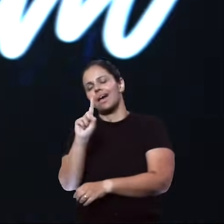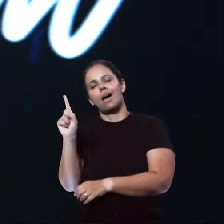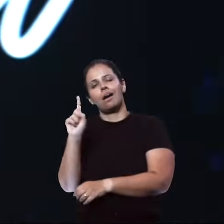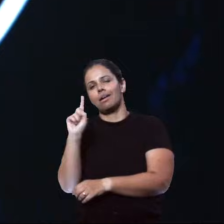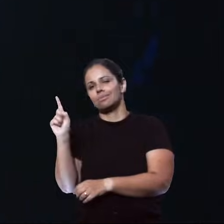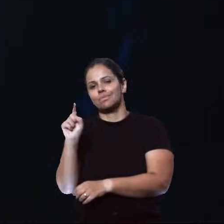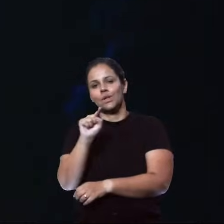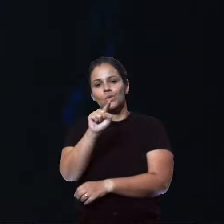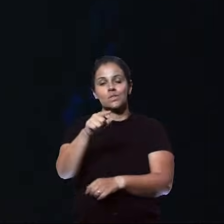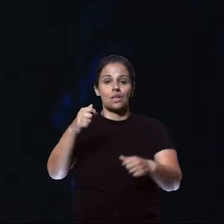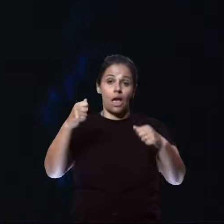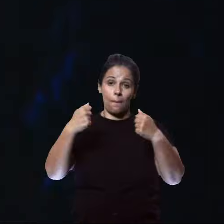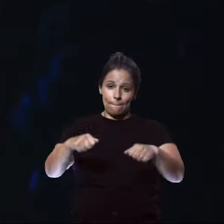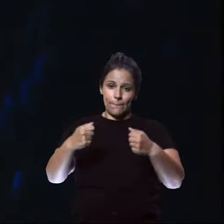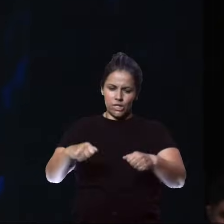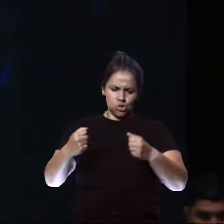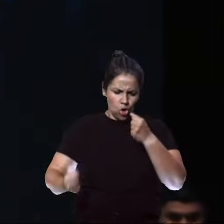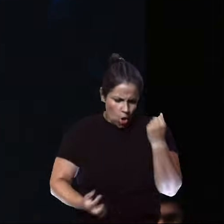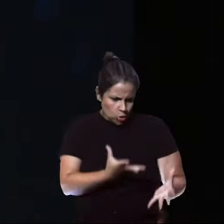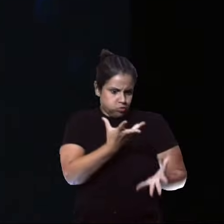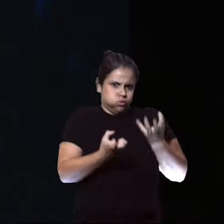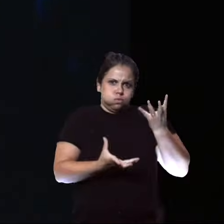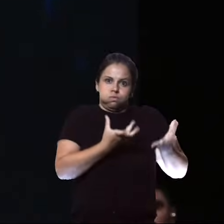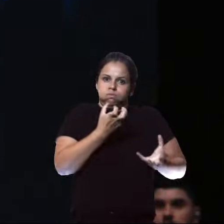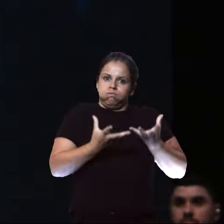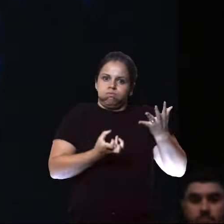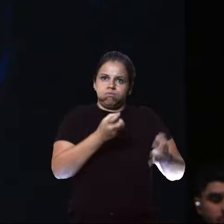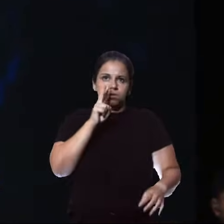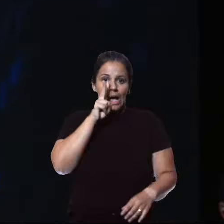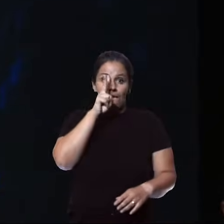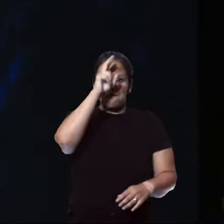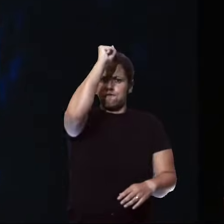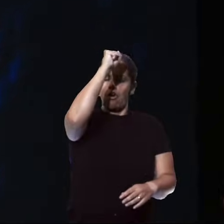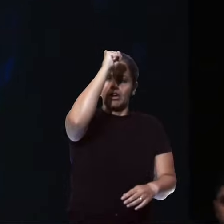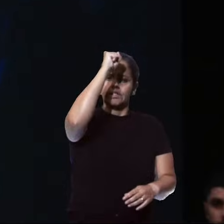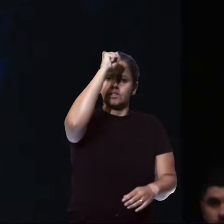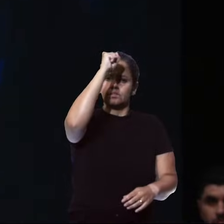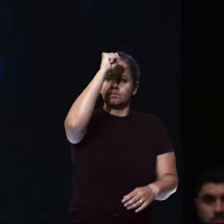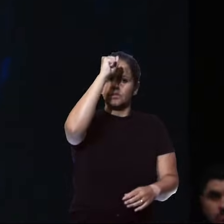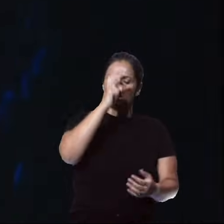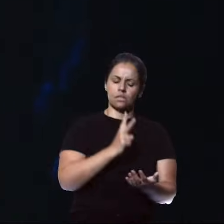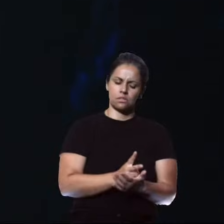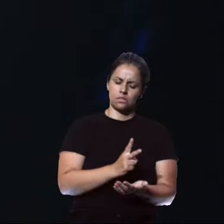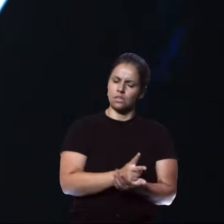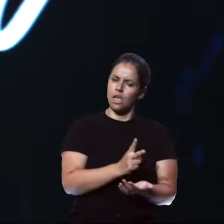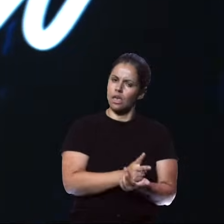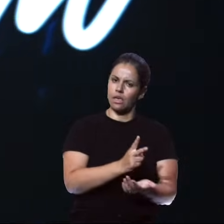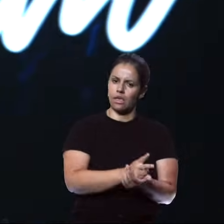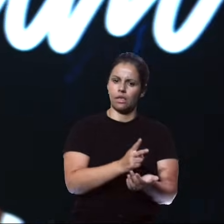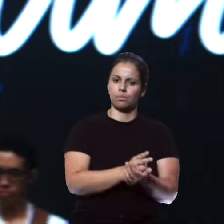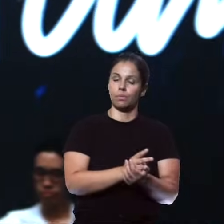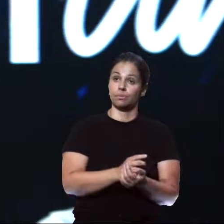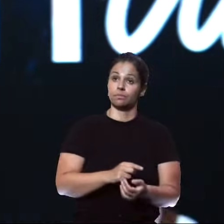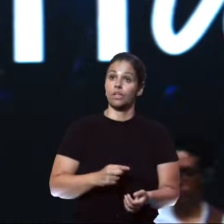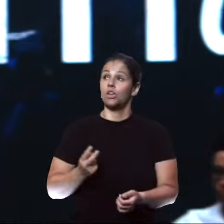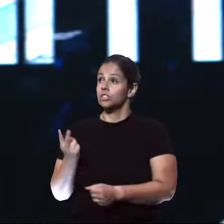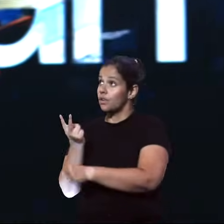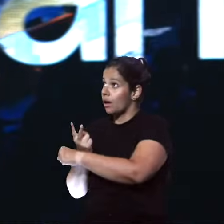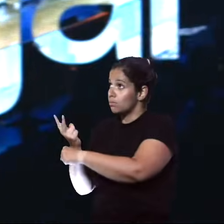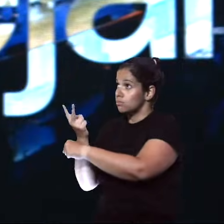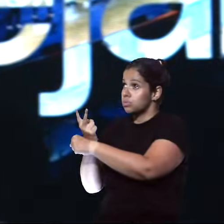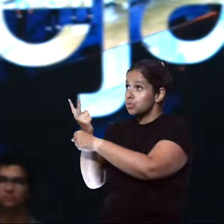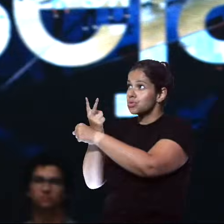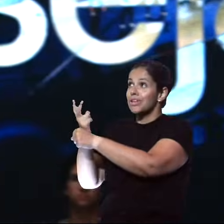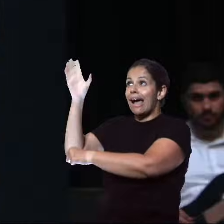aquele combustível, aquele carvão que é consumido e que nunca se apaga. E você vai buscar Deus diferente em 2026, em nome